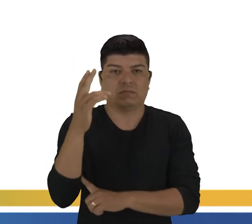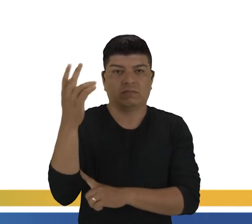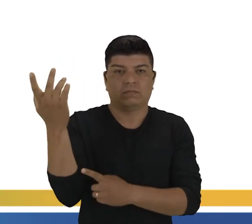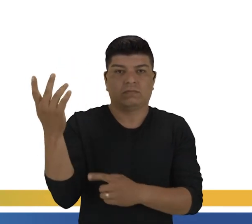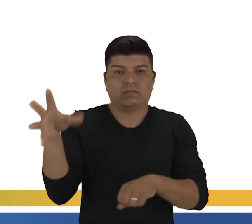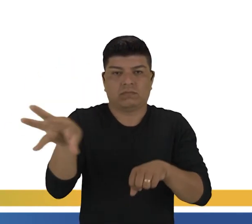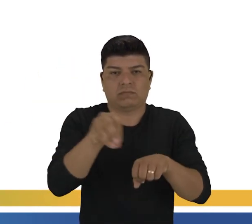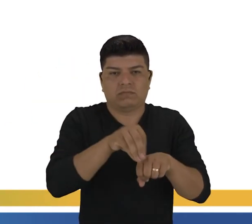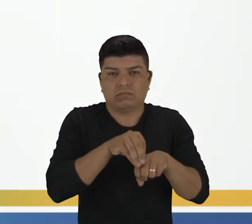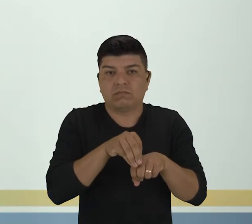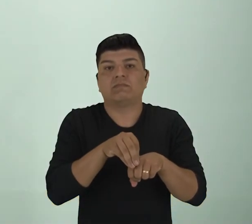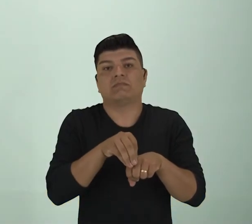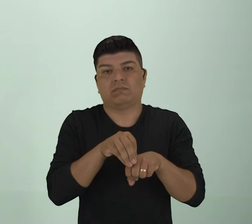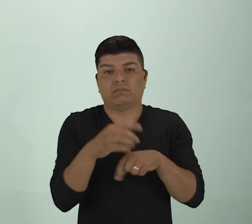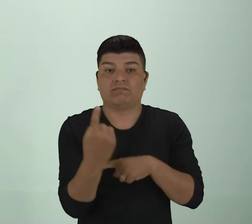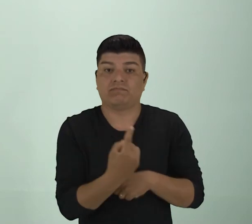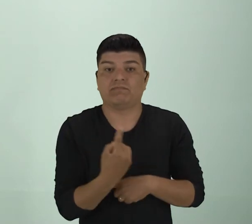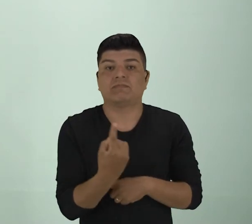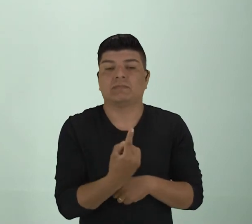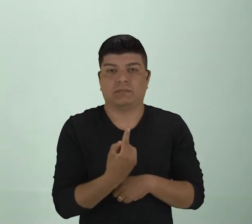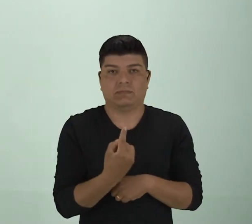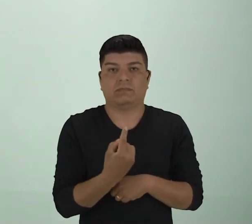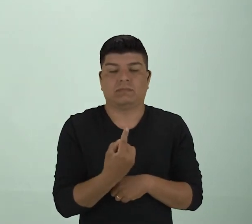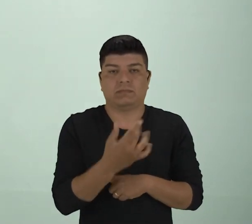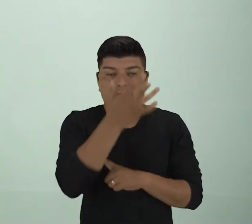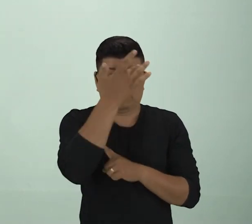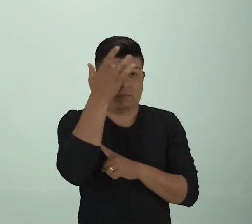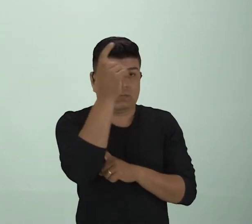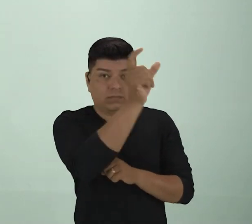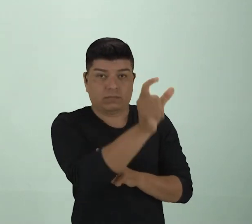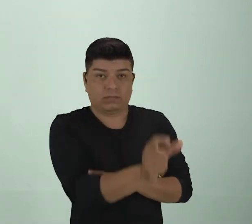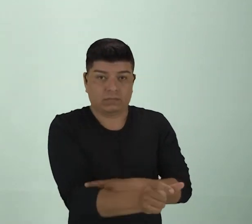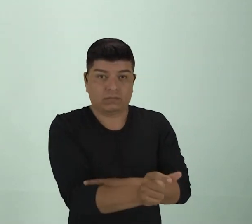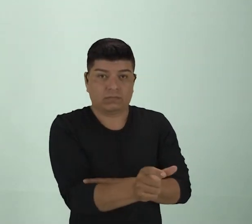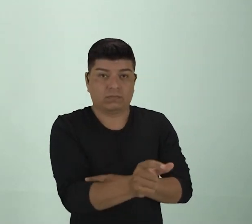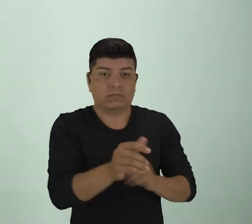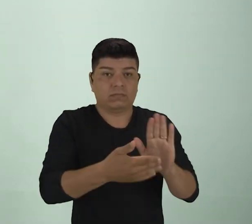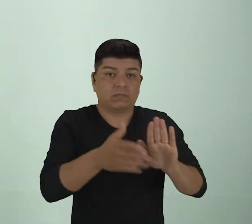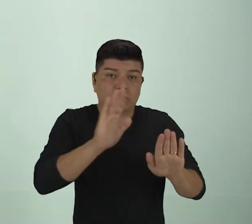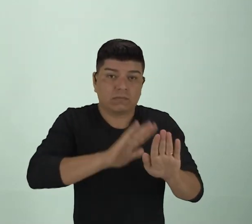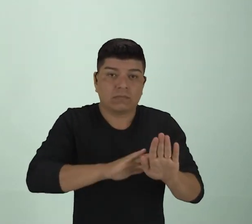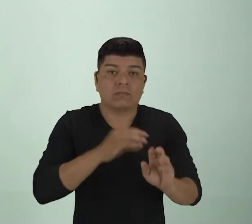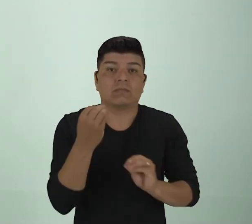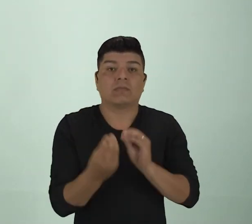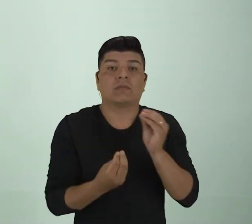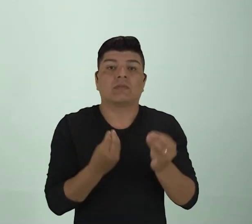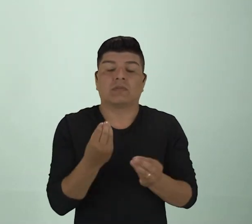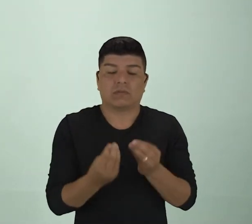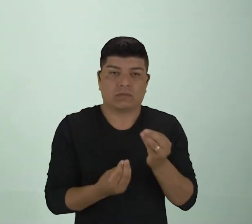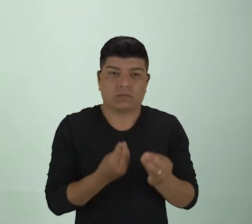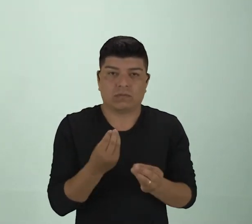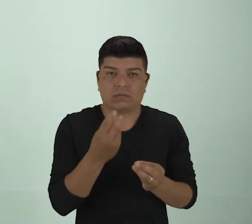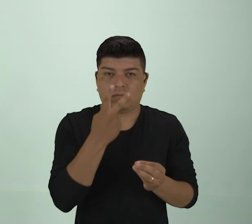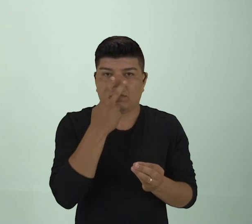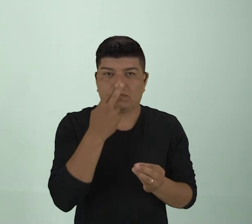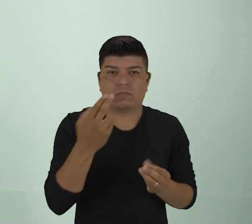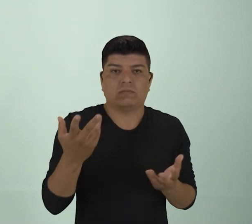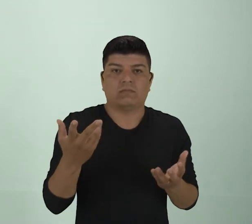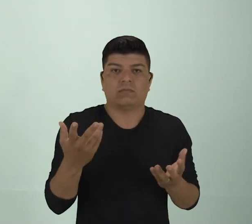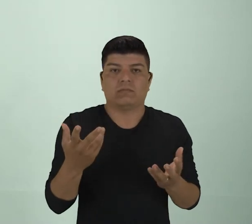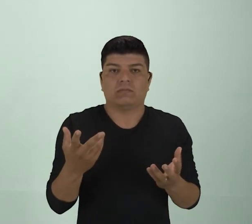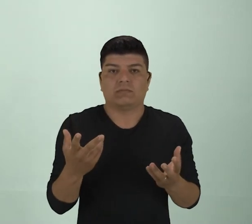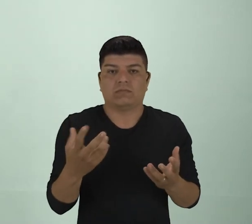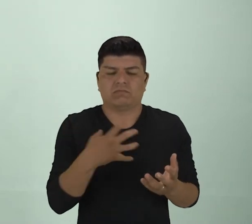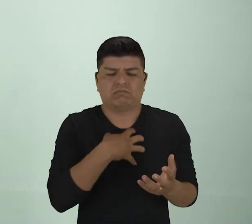nas profundezas do indivíduo. Entendam essa metáfora como um mergulho no subjetivismo,